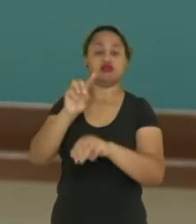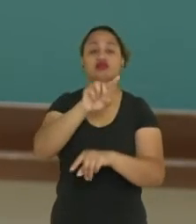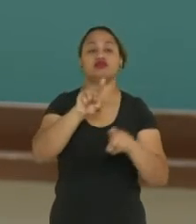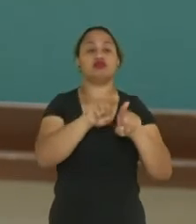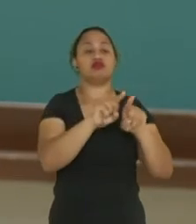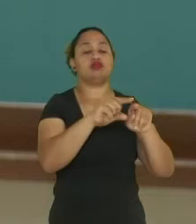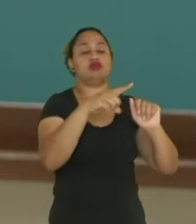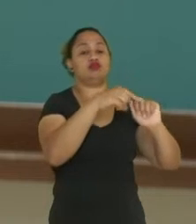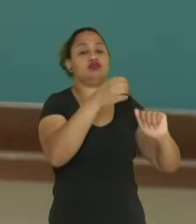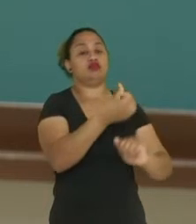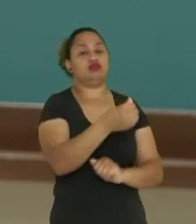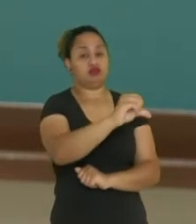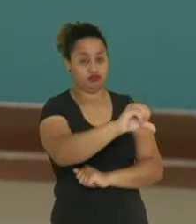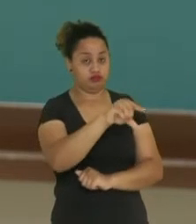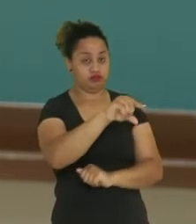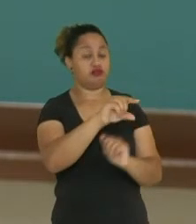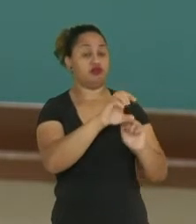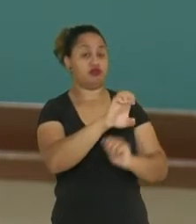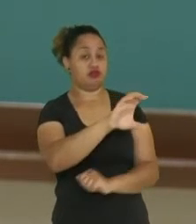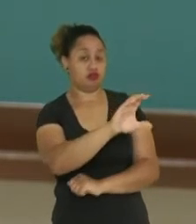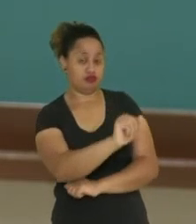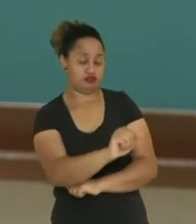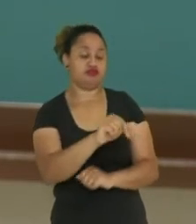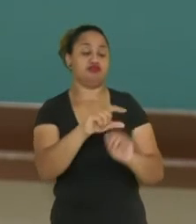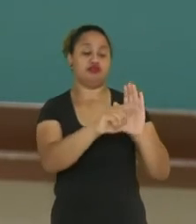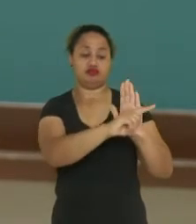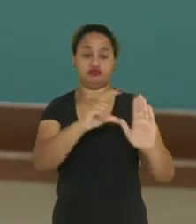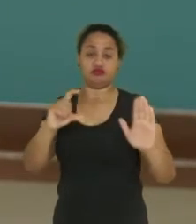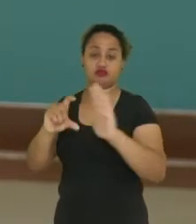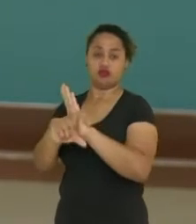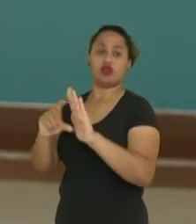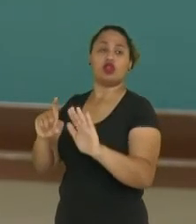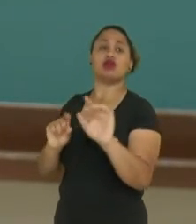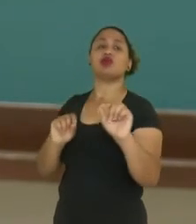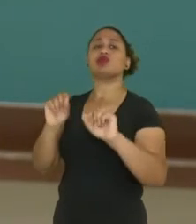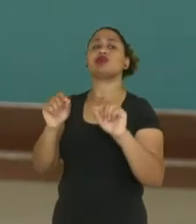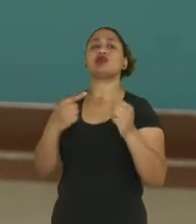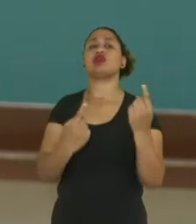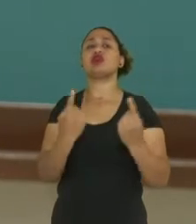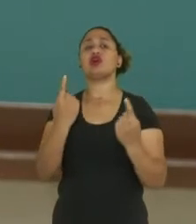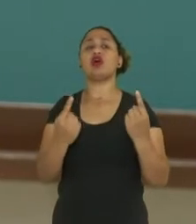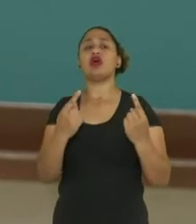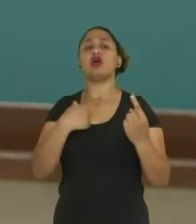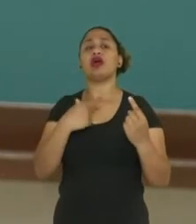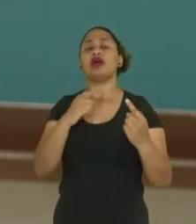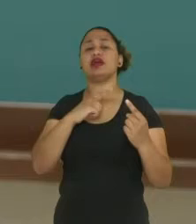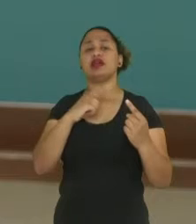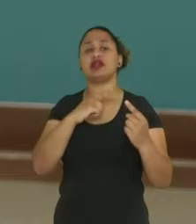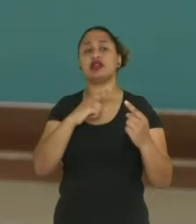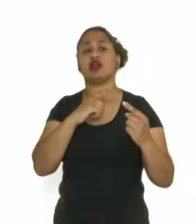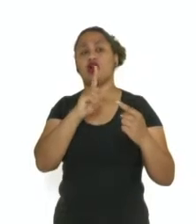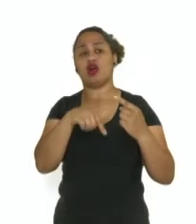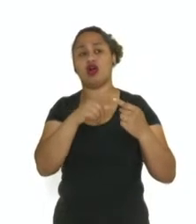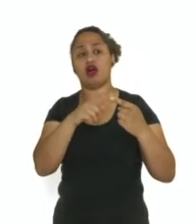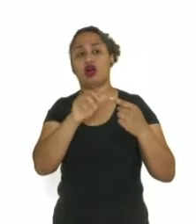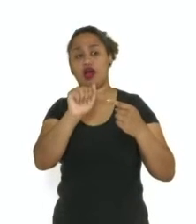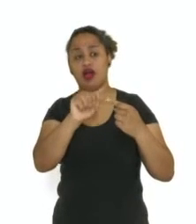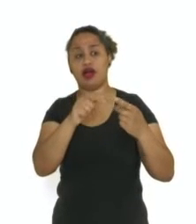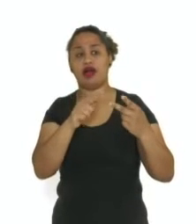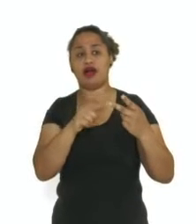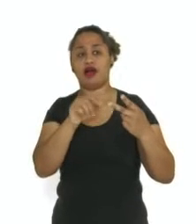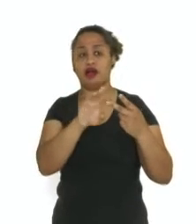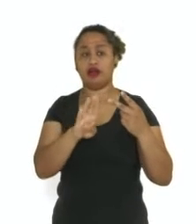ECA. Sobre esses dois fragmentos, qual é elaborado de acordo com a letra A aqui? A sua estrutura